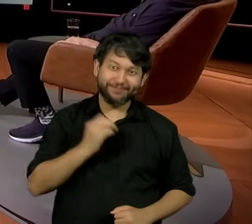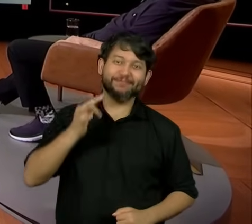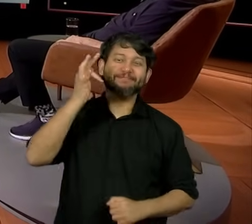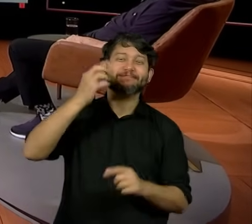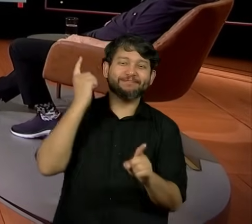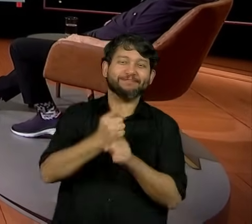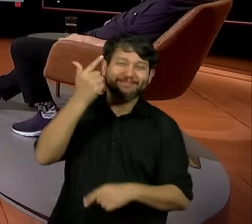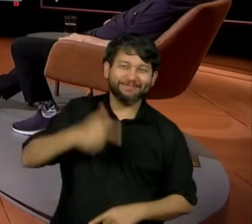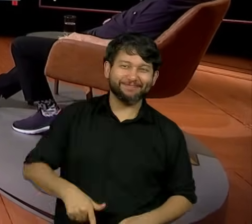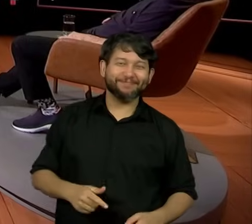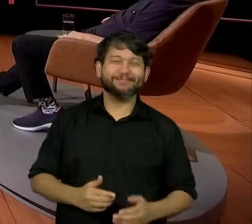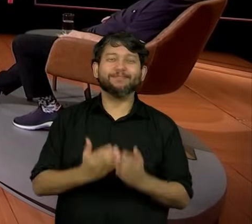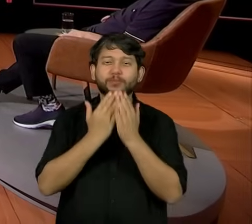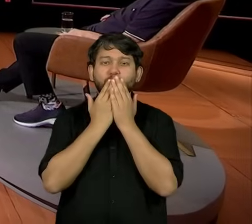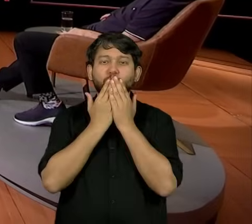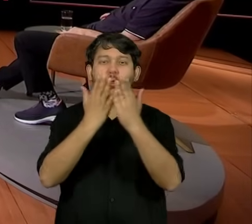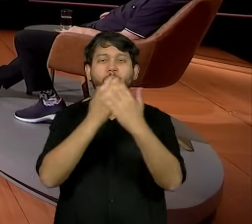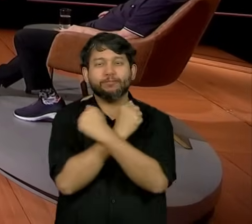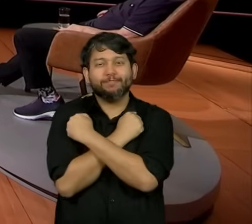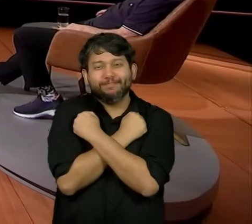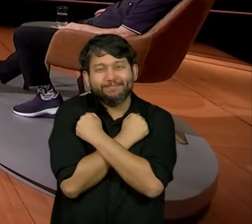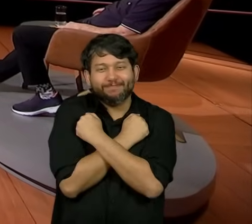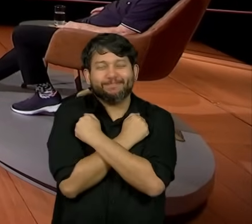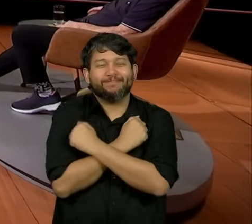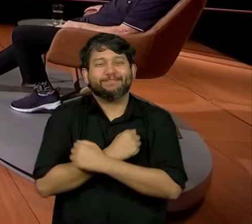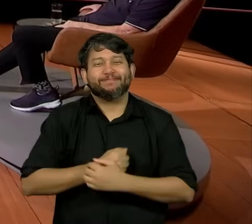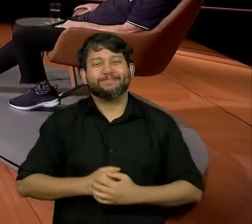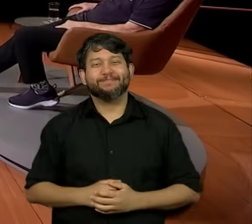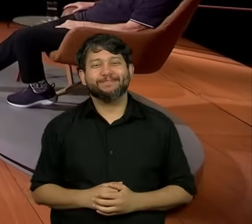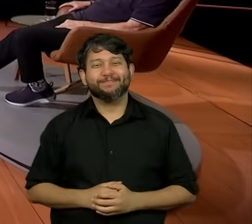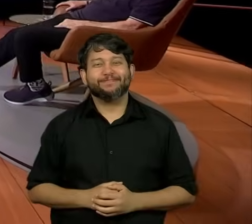encontre em breve. Abração, meu querido.